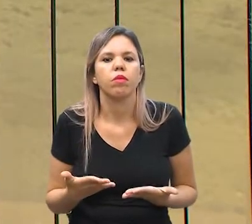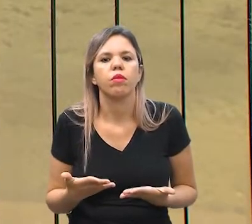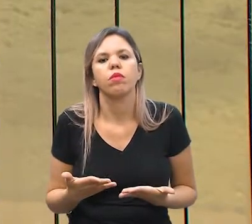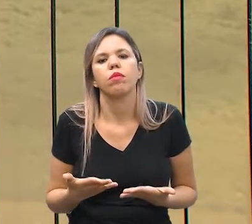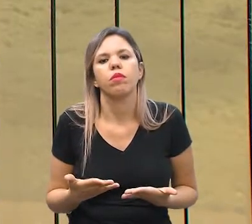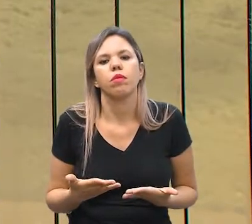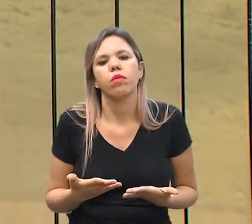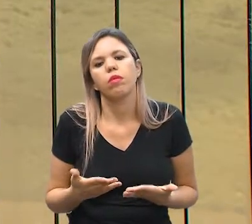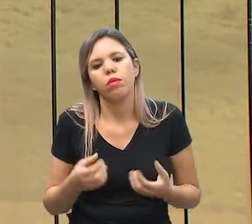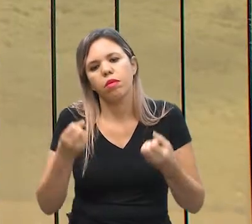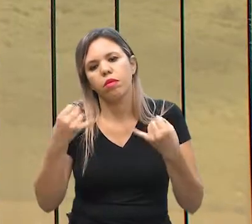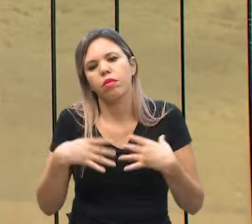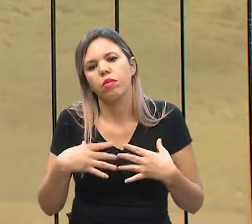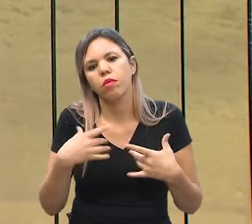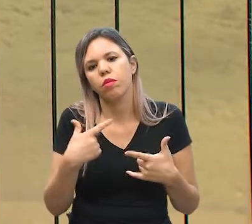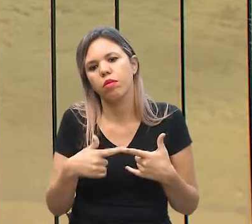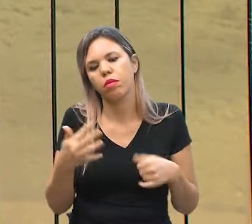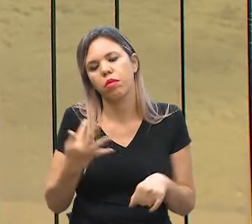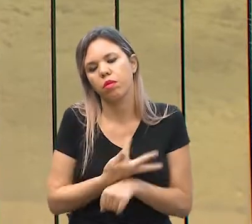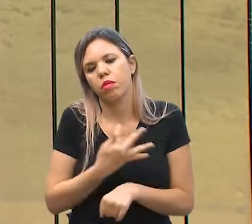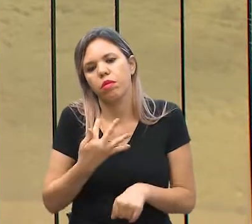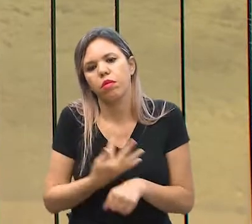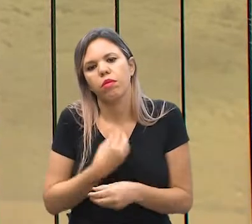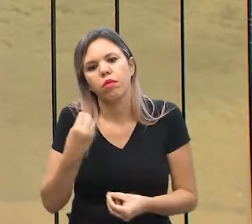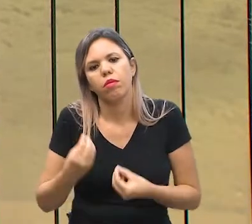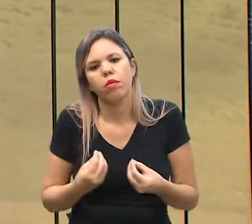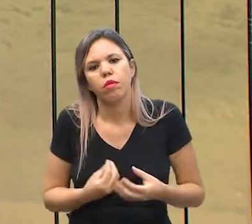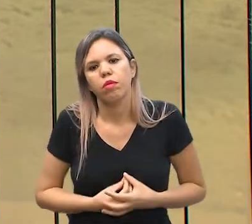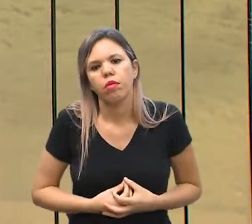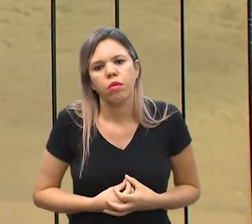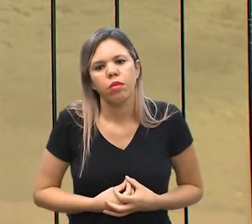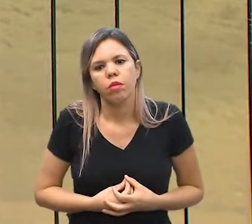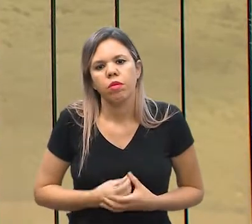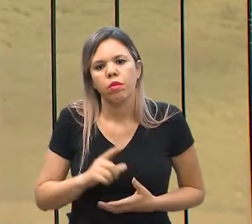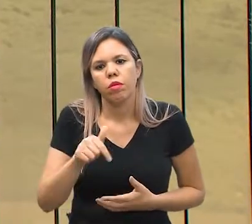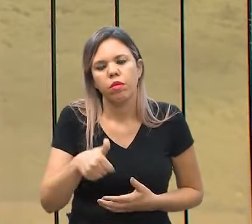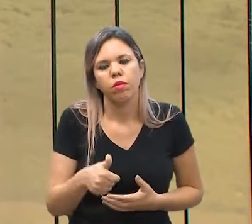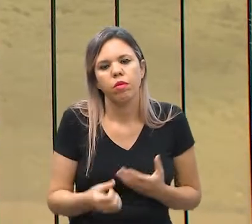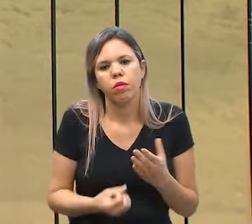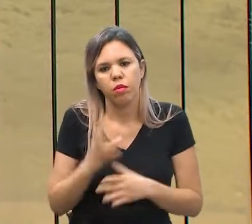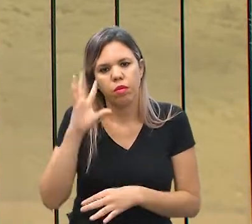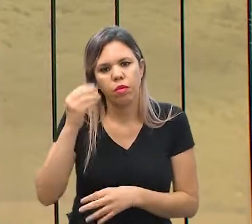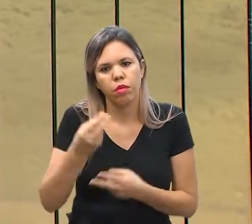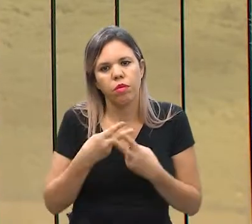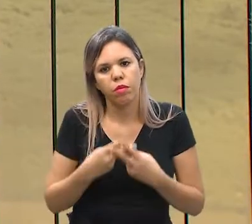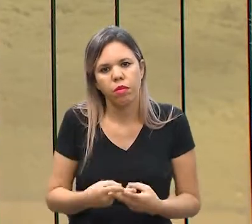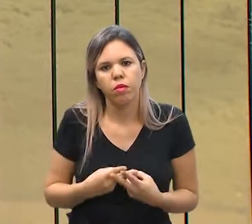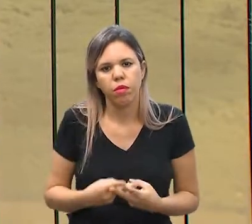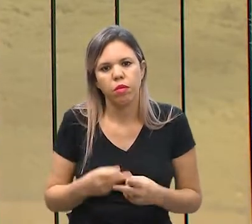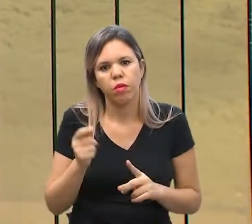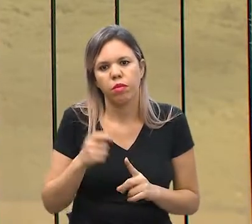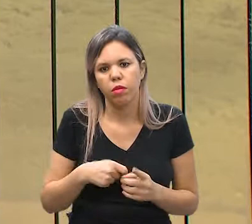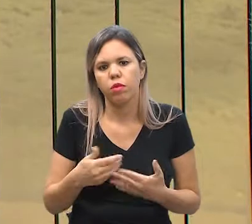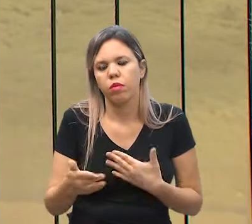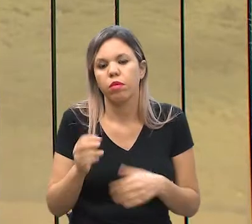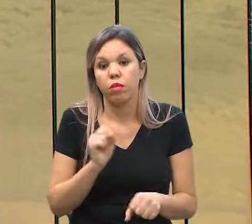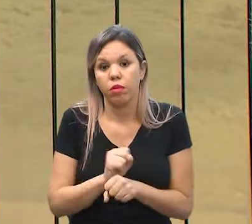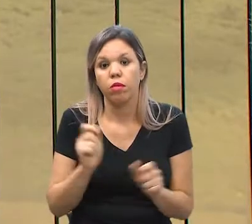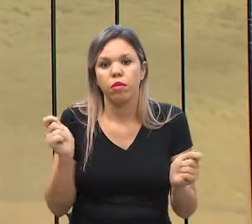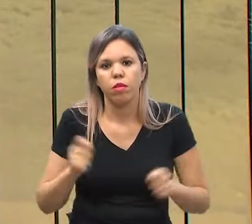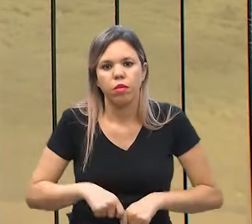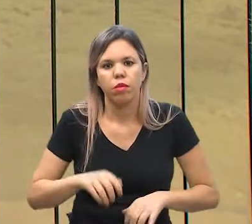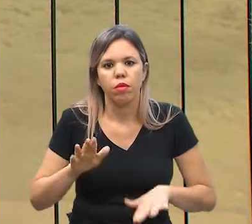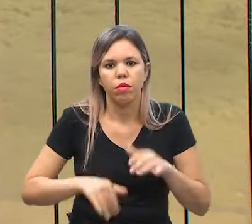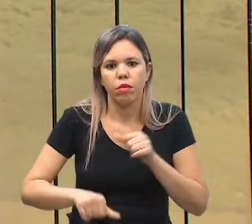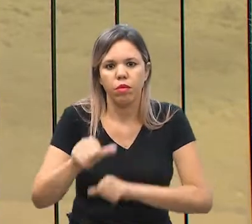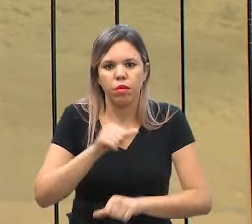explicou muito bem a situação, o que estava acontecendo, como que era, e depois acabava compensando, né? Não eram tantos meses assim para esperar. Às